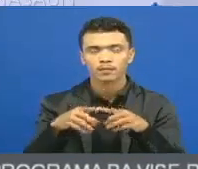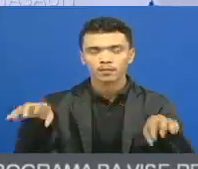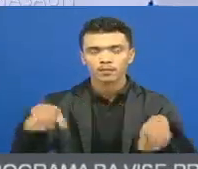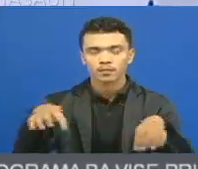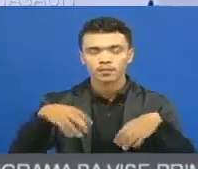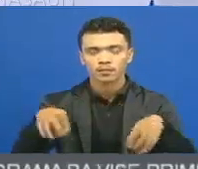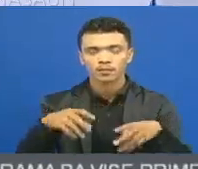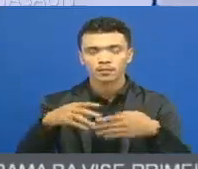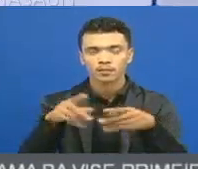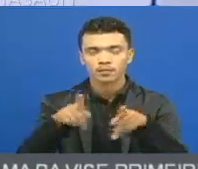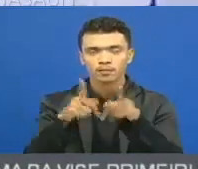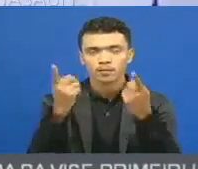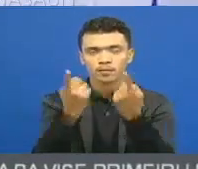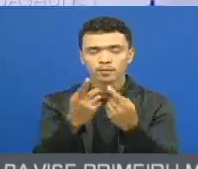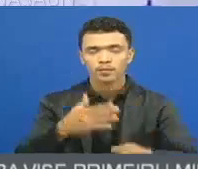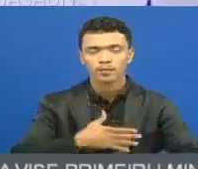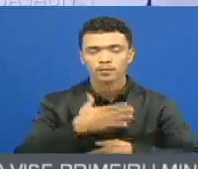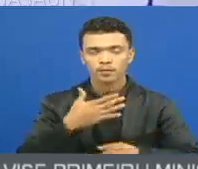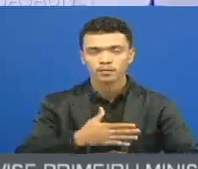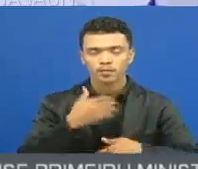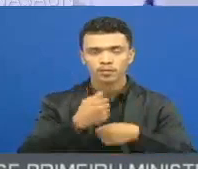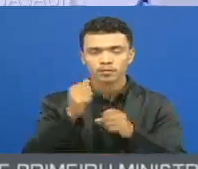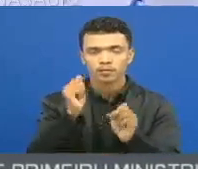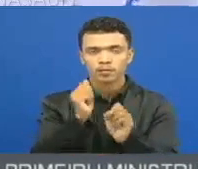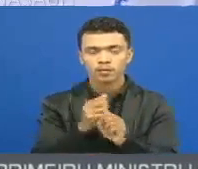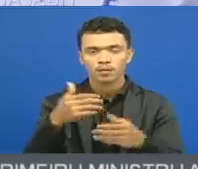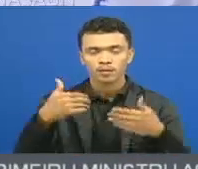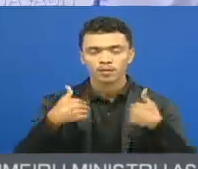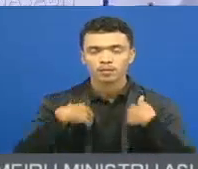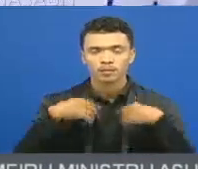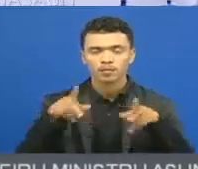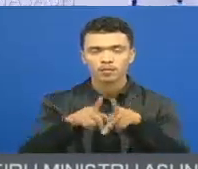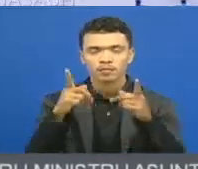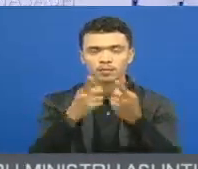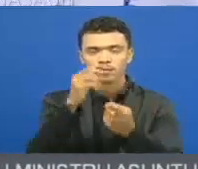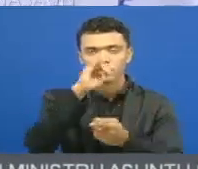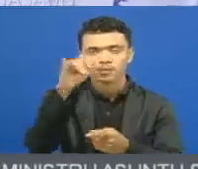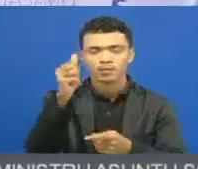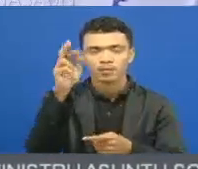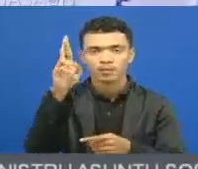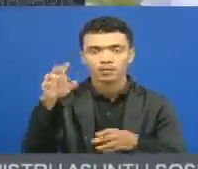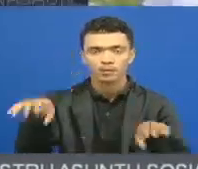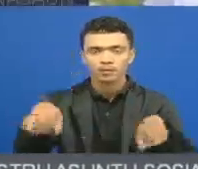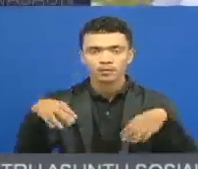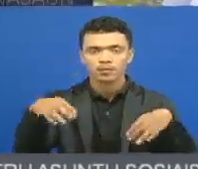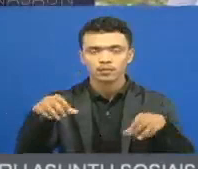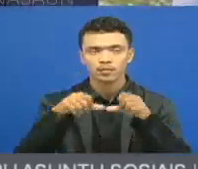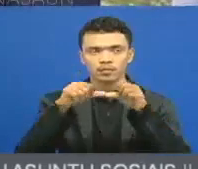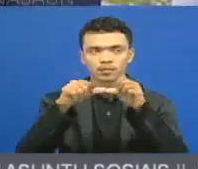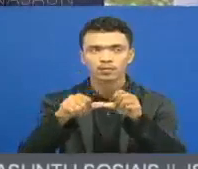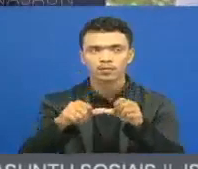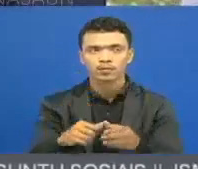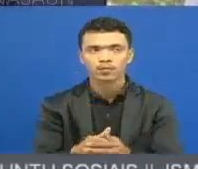bemaka companhia Haksolok halo e a mos ho companhia Jar na bemaka obra lado da Oktiana. Na kanu balu